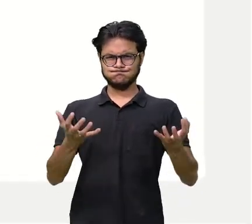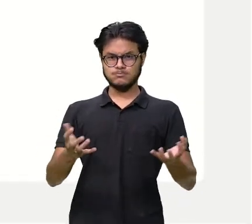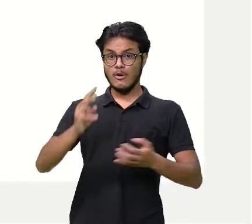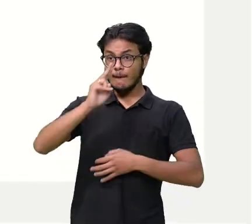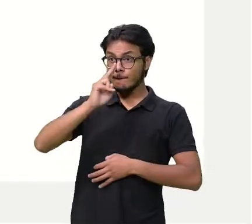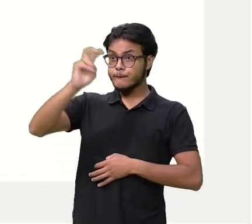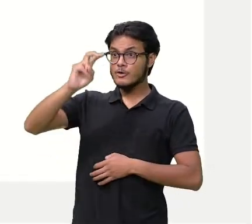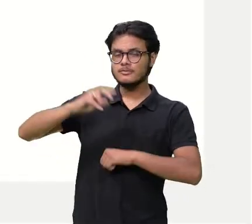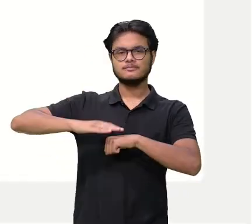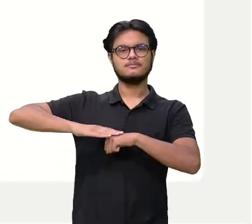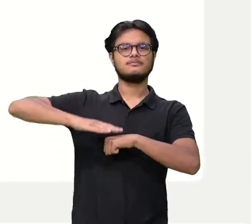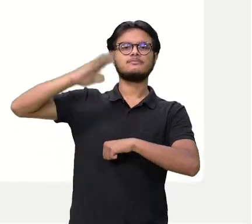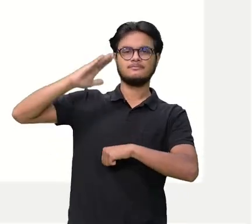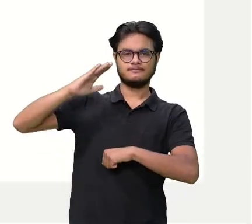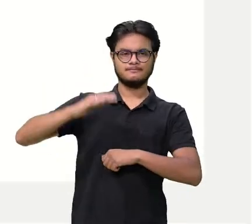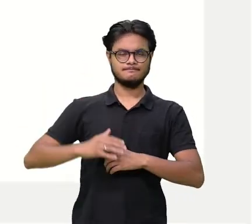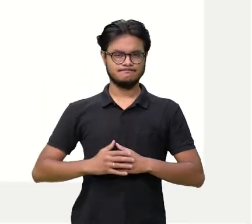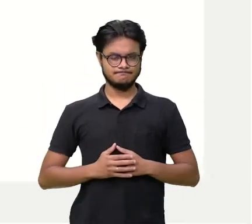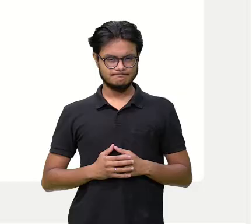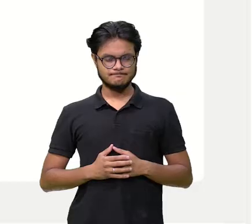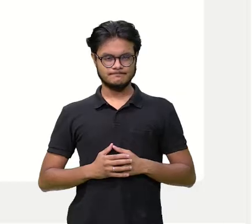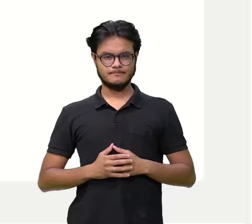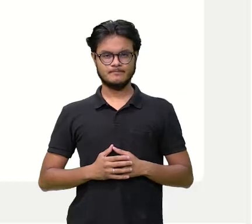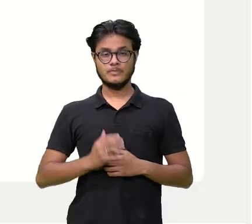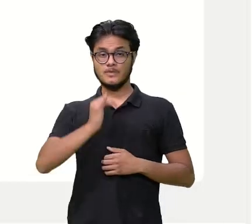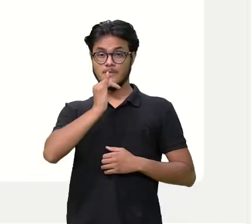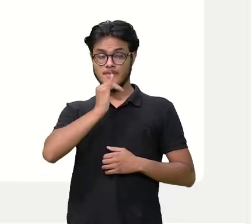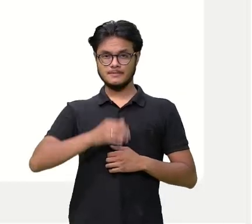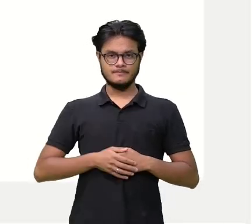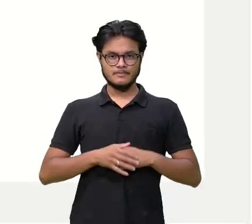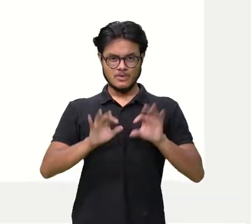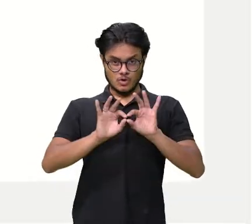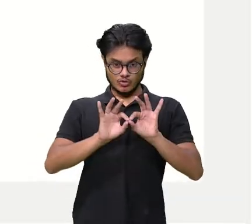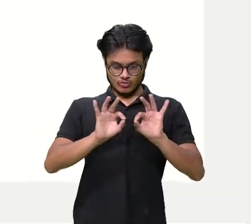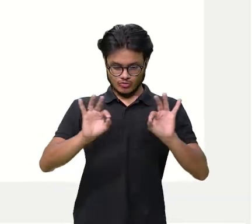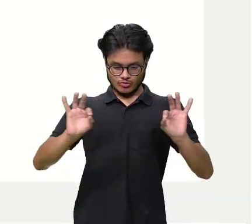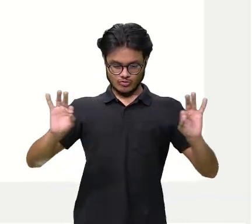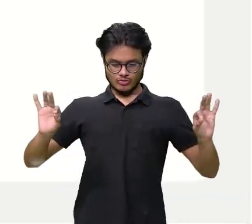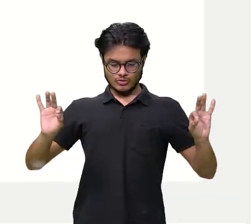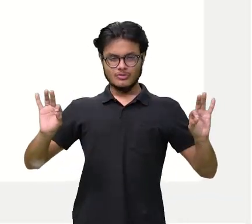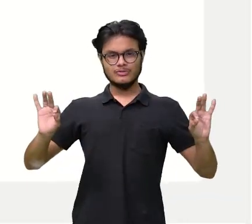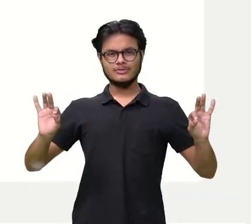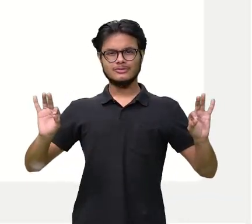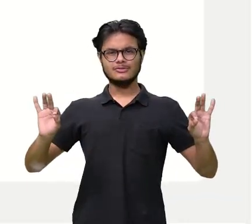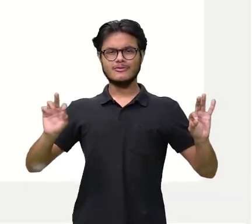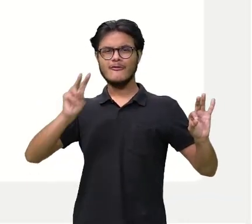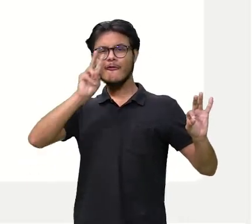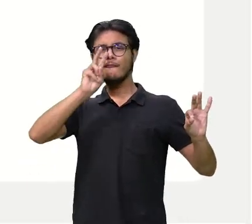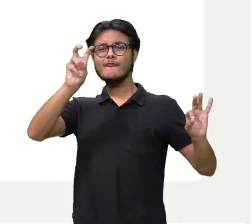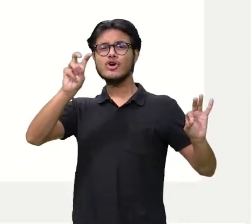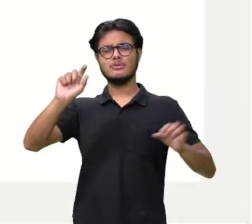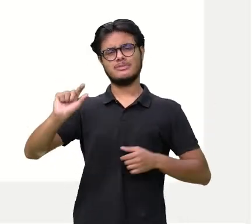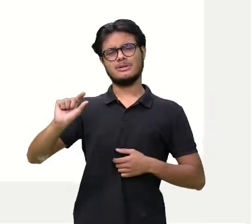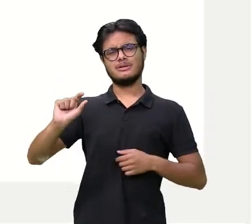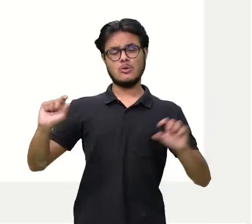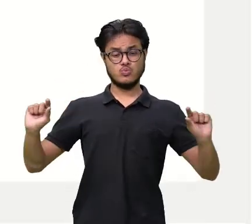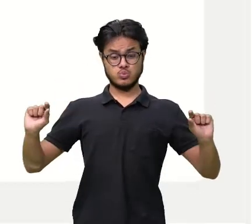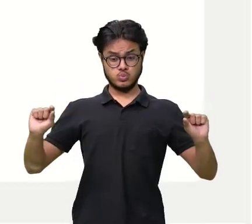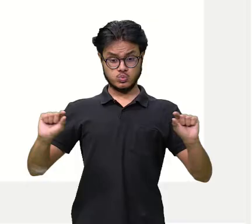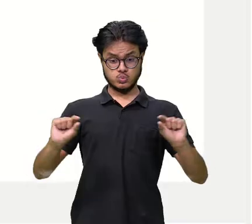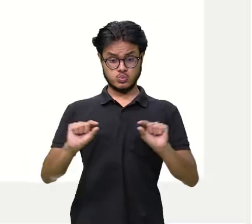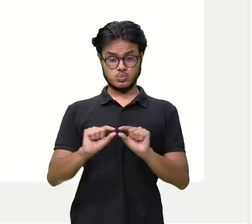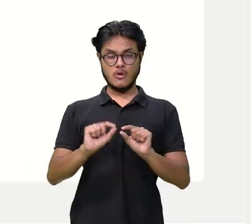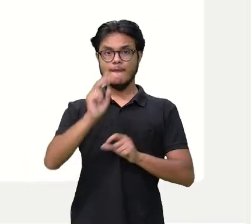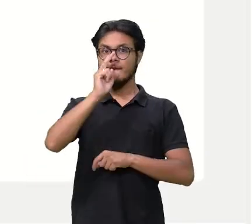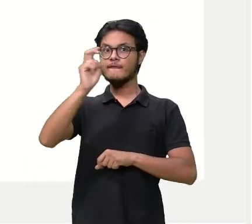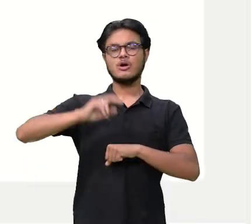grande. Com a distância é o inverso. Distância grande, força pequena. Distância pequena,